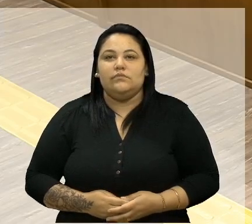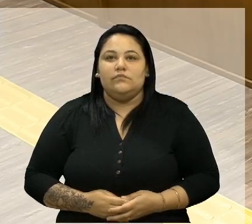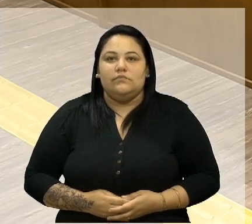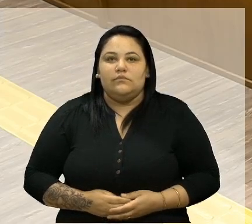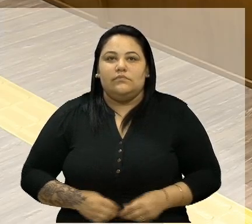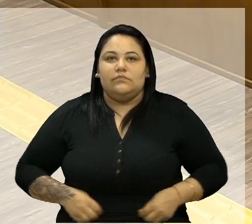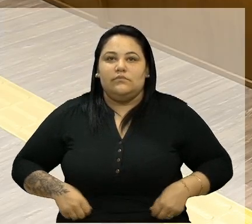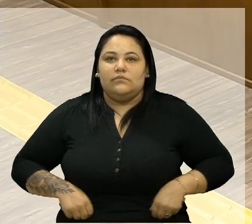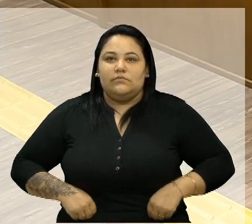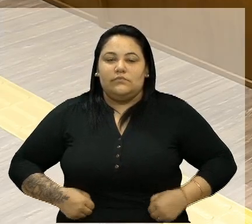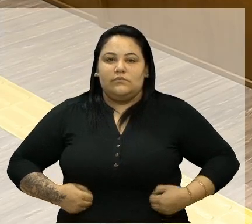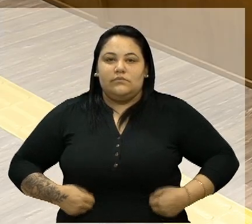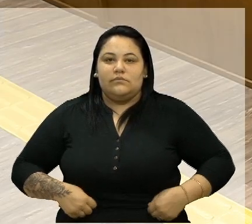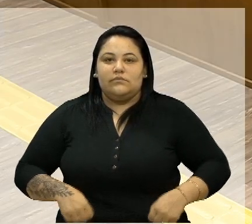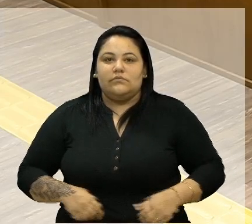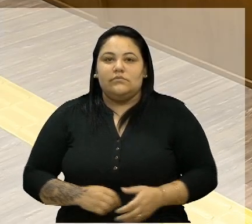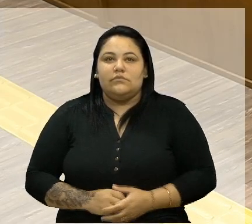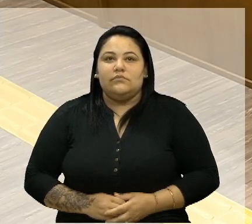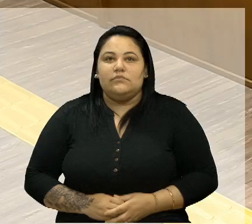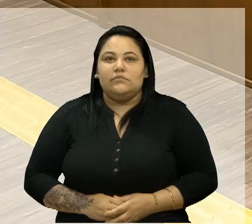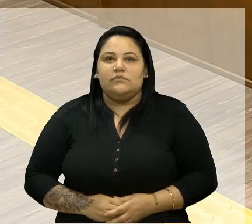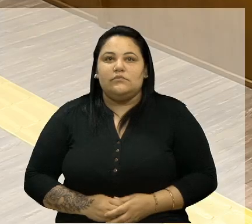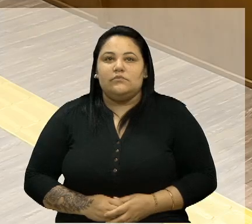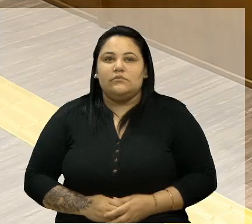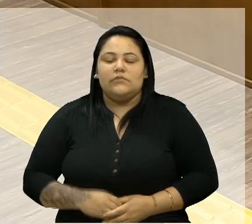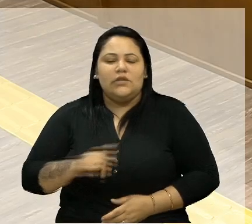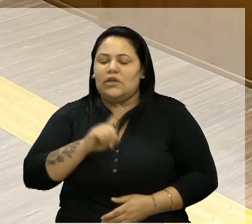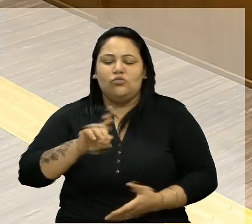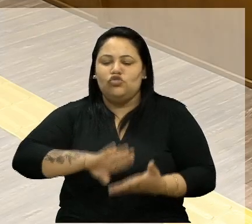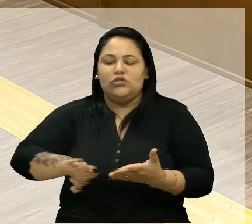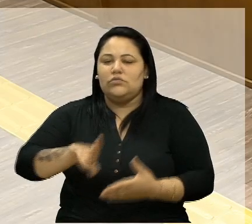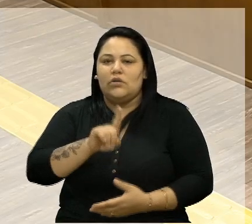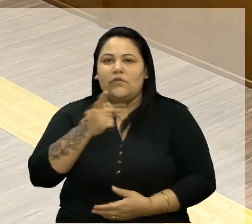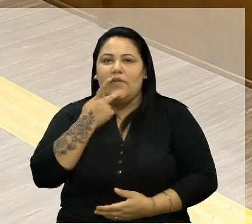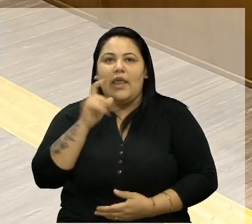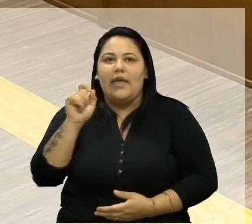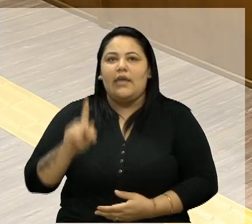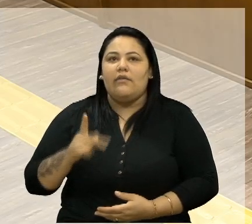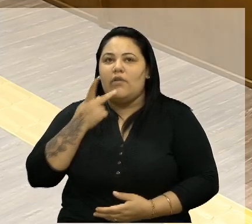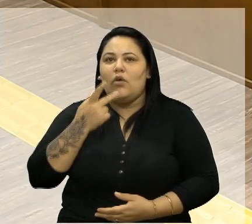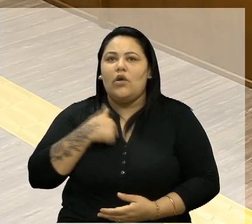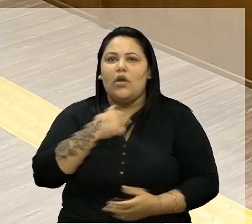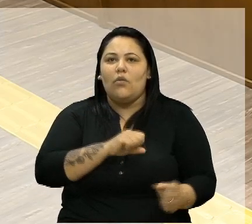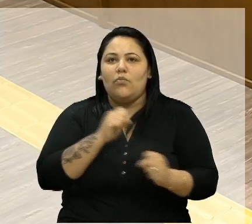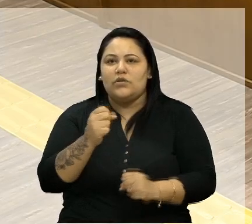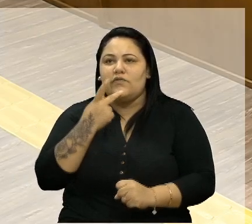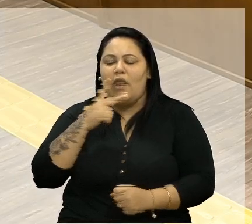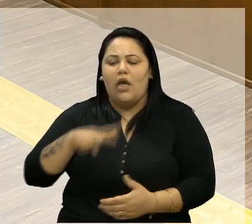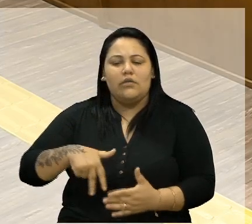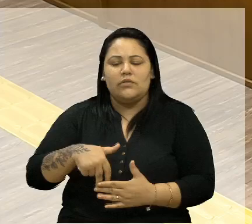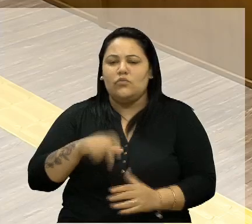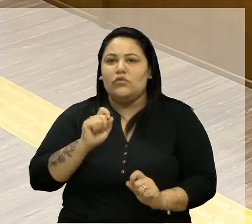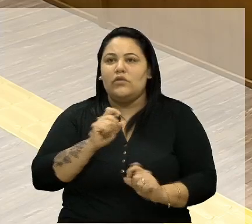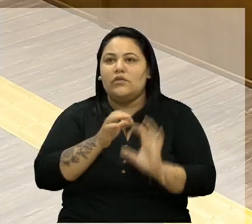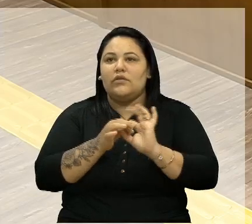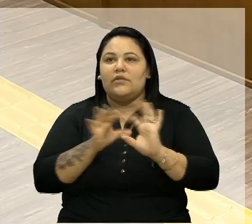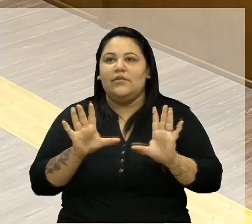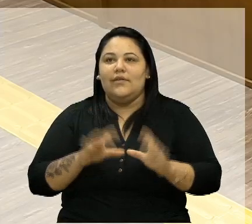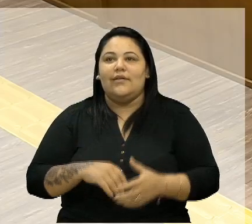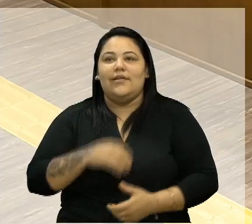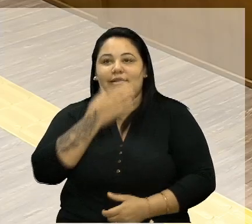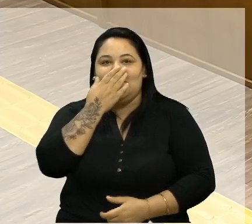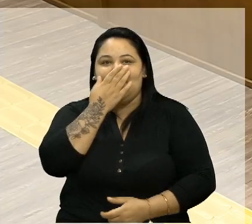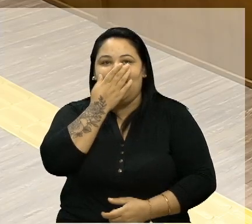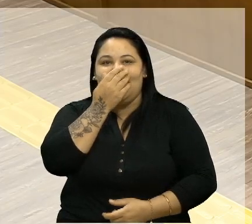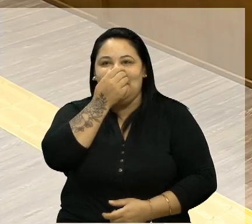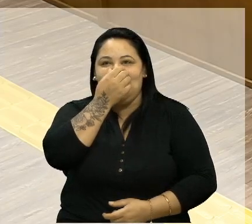Bressan, retira. Não retiro, não falei quem falou. Não retiro, eu posso falar o que eu quiser. Então, todas as falas a gente segue sob responsabilidade